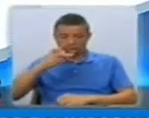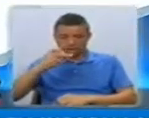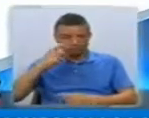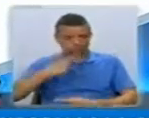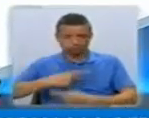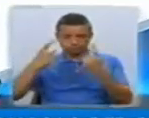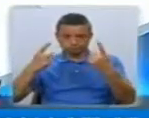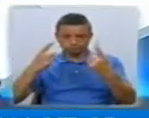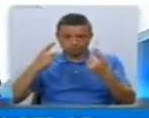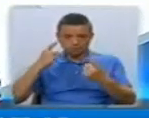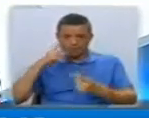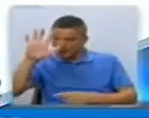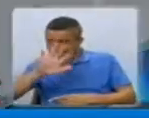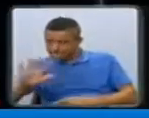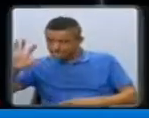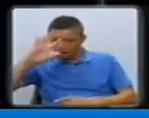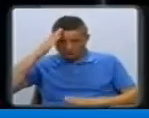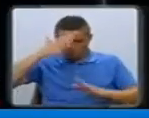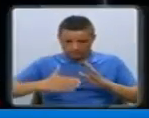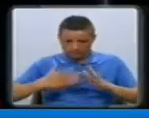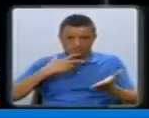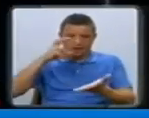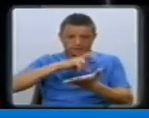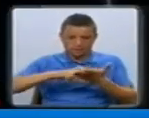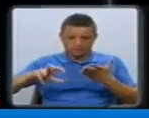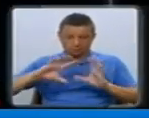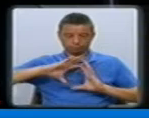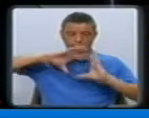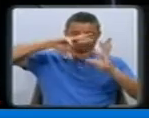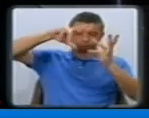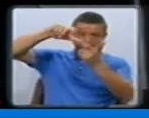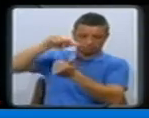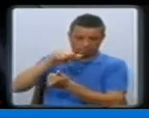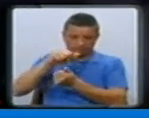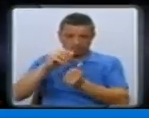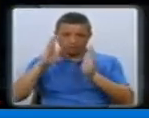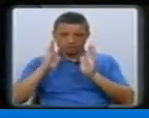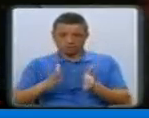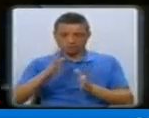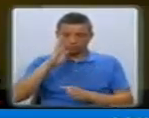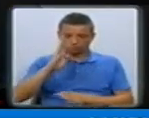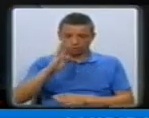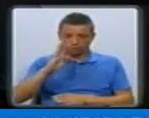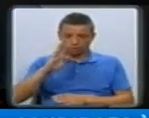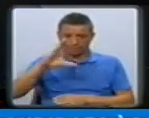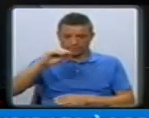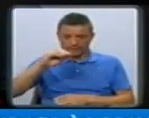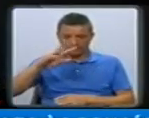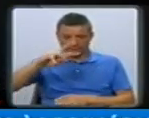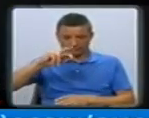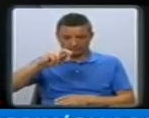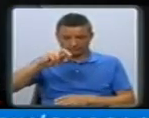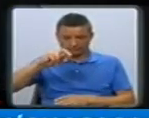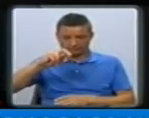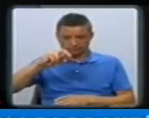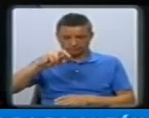destinado a captar os grandes acontecimentos energéticos do universo. Ora, JC 1013 é o nome abreviado de